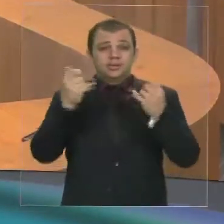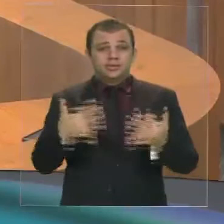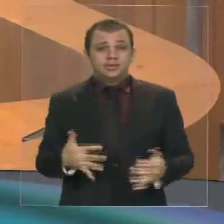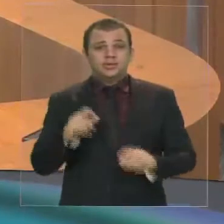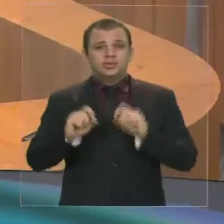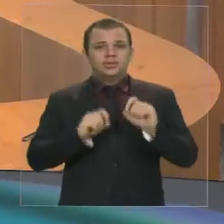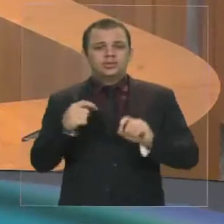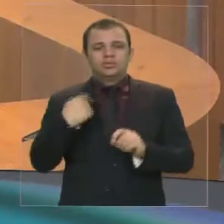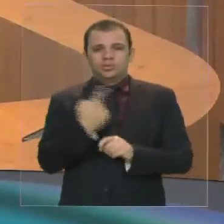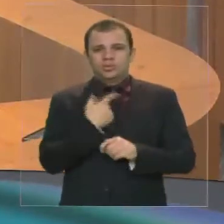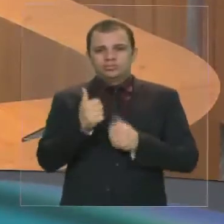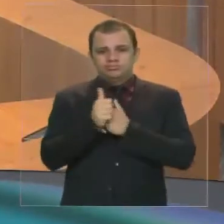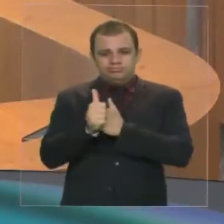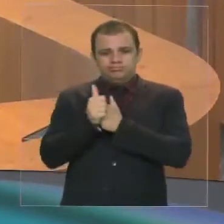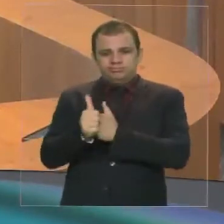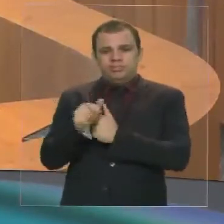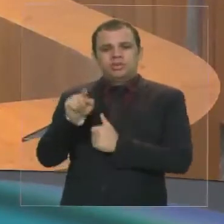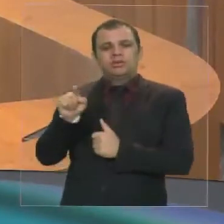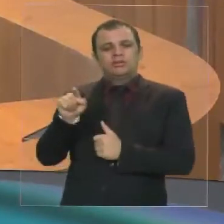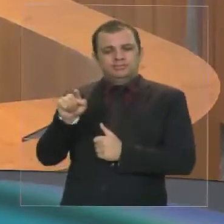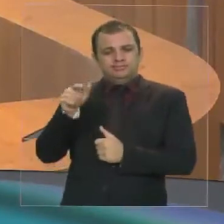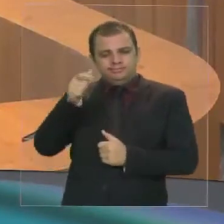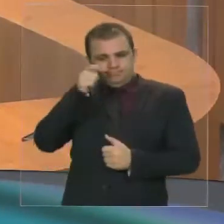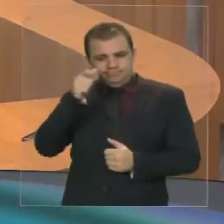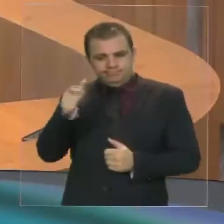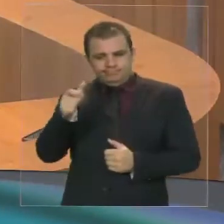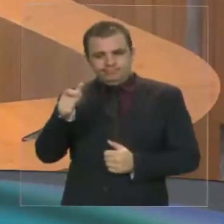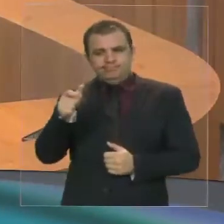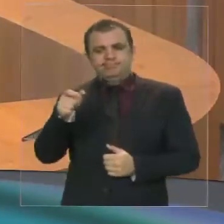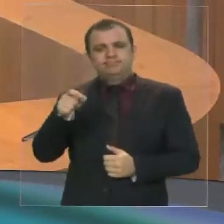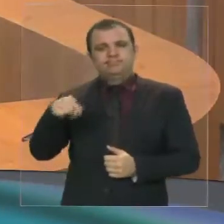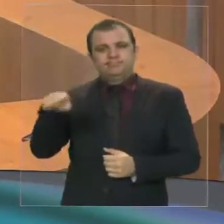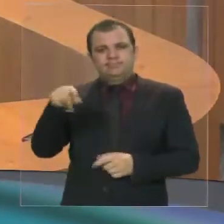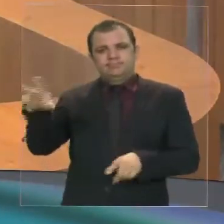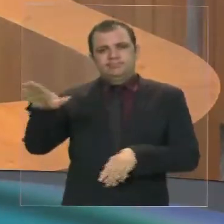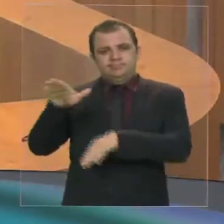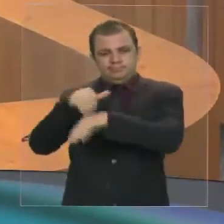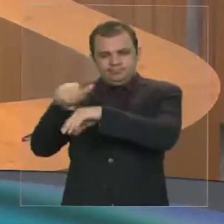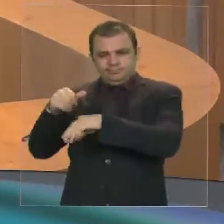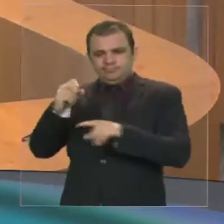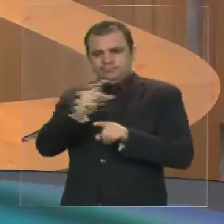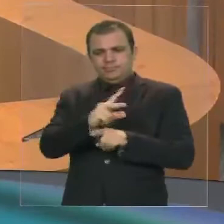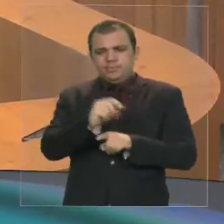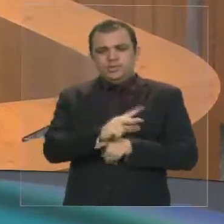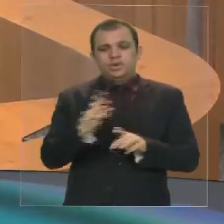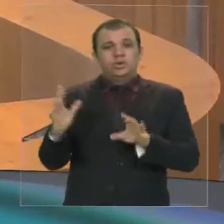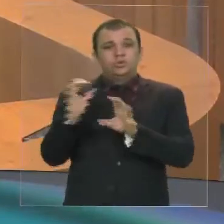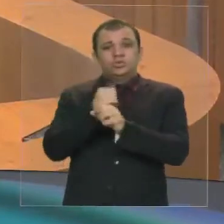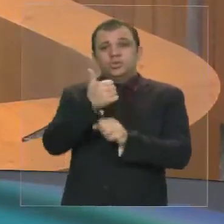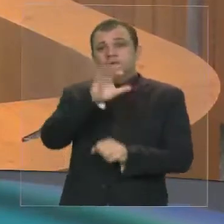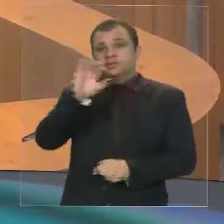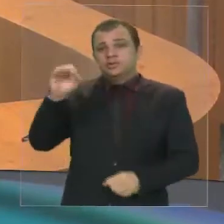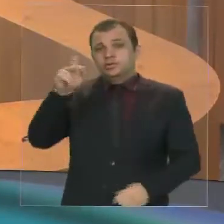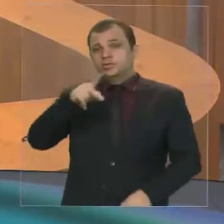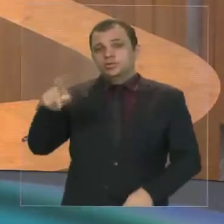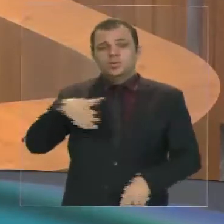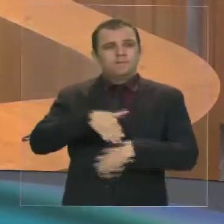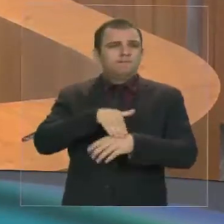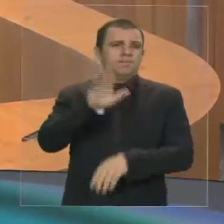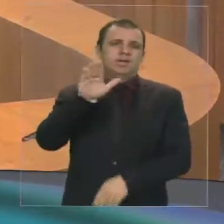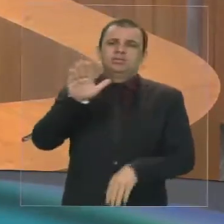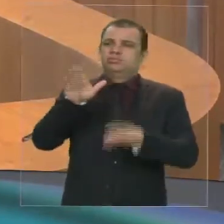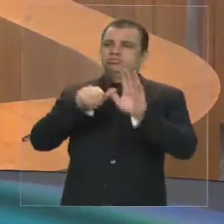acompanhando essas nomeações em Barreirinhas. Já foram chamados mais de 100 professores, mas o total